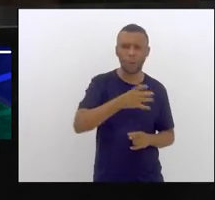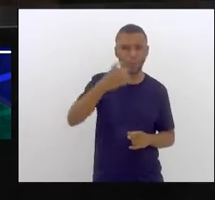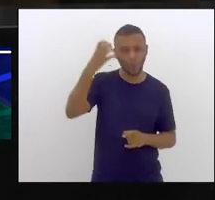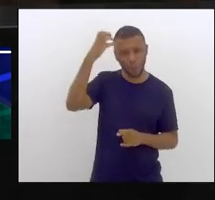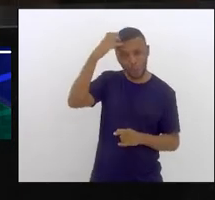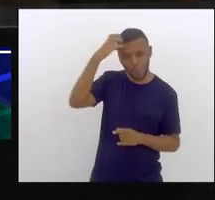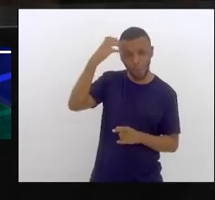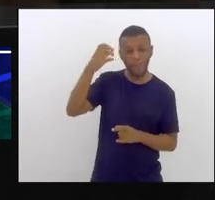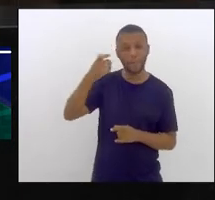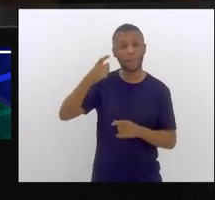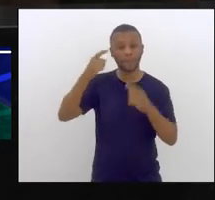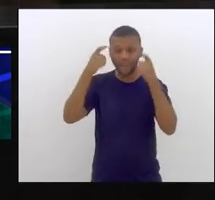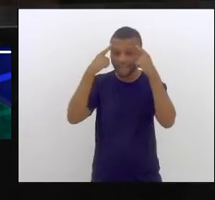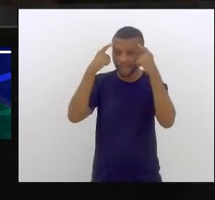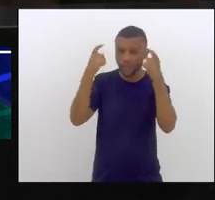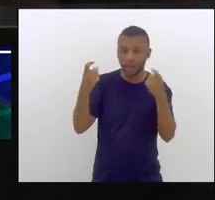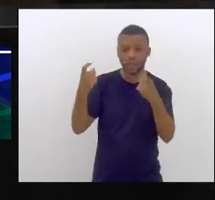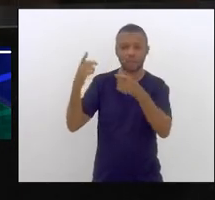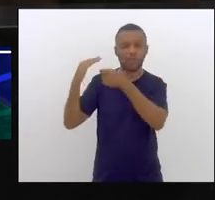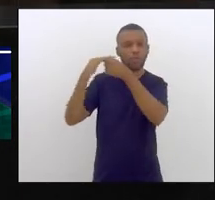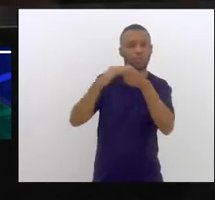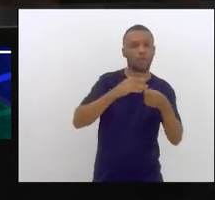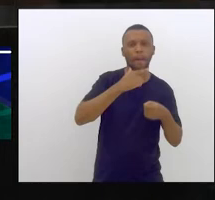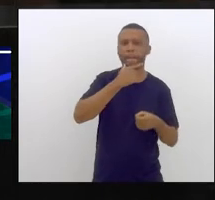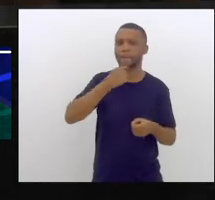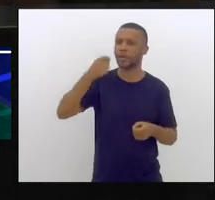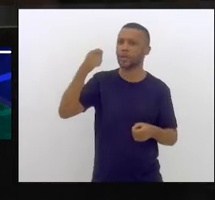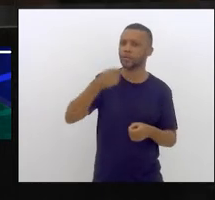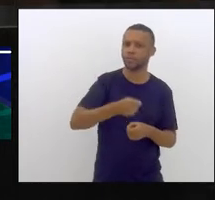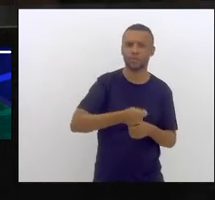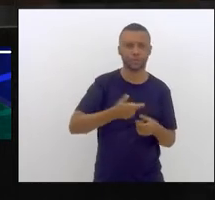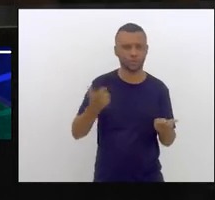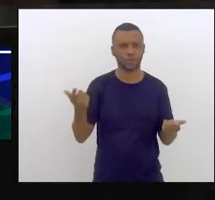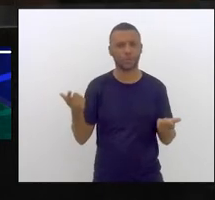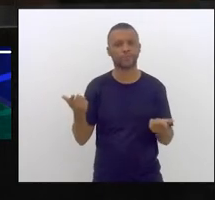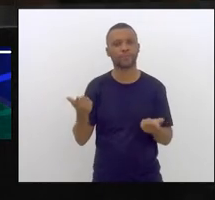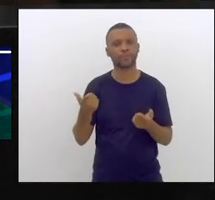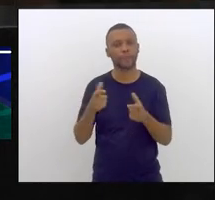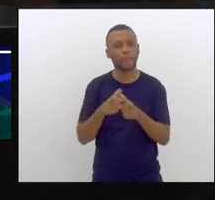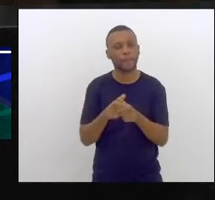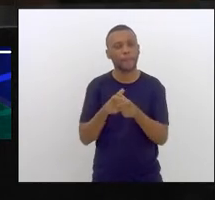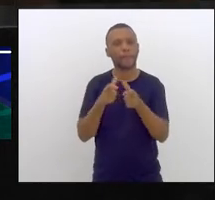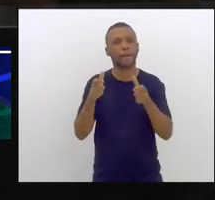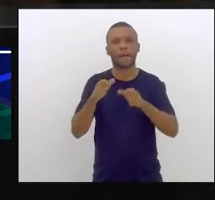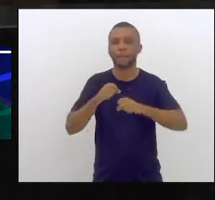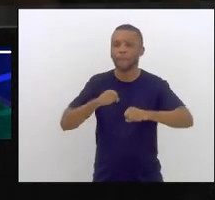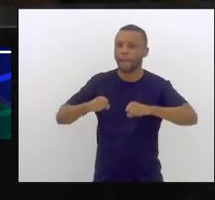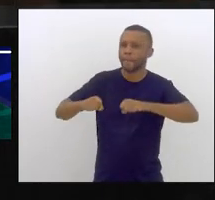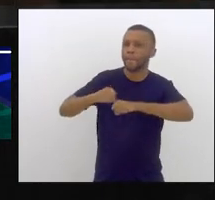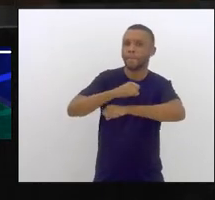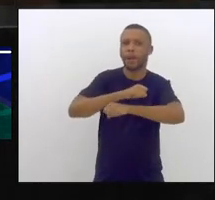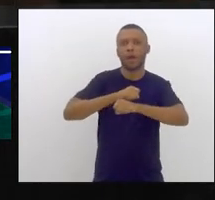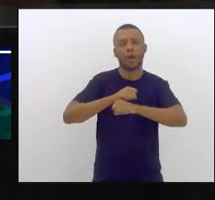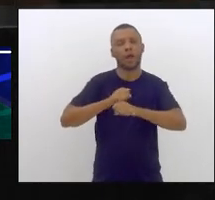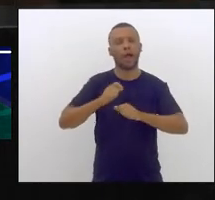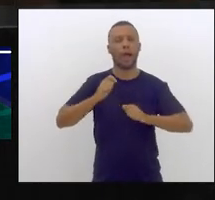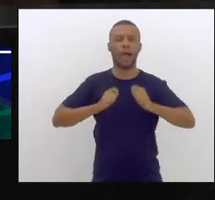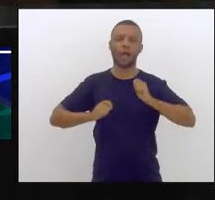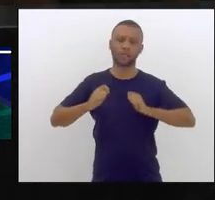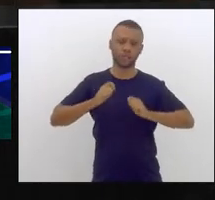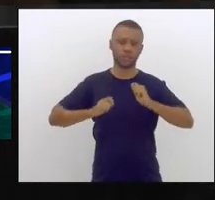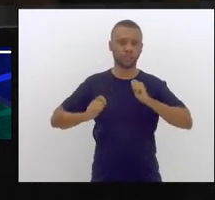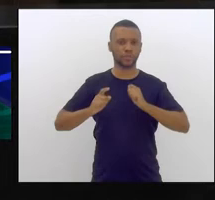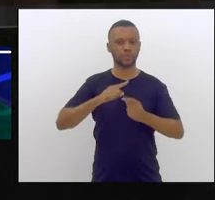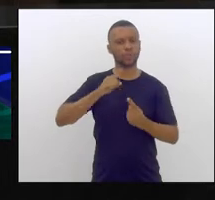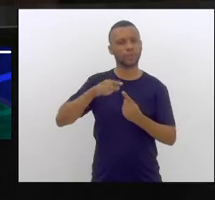violências machistas que enfrentam e de ampliar a participação de ativistas e artistas como